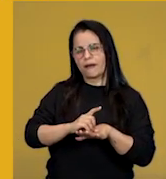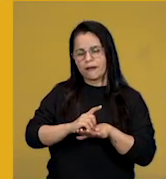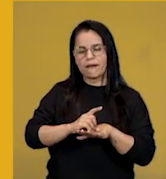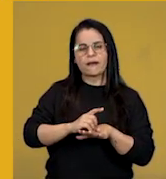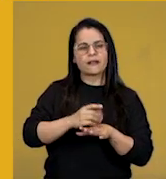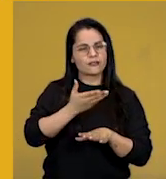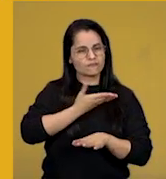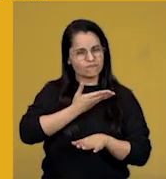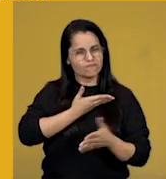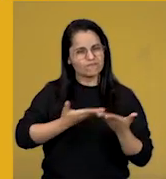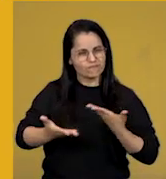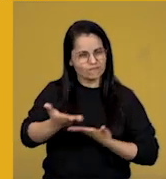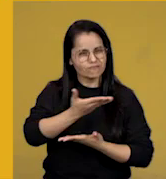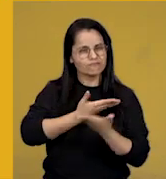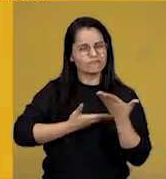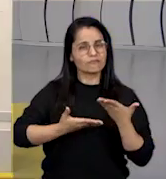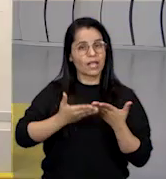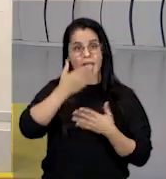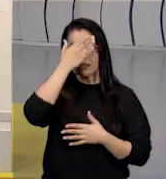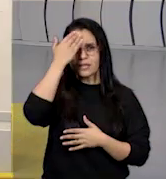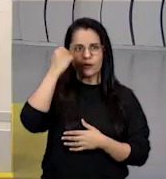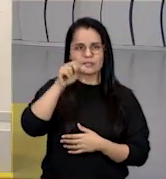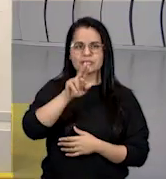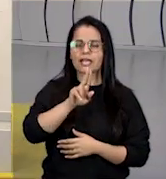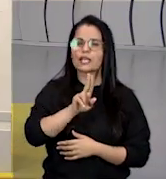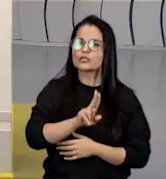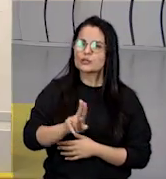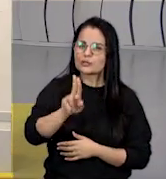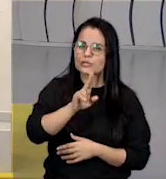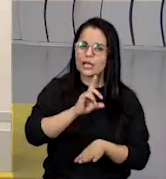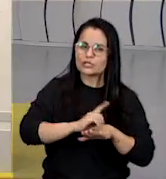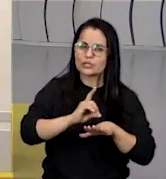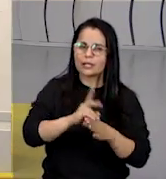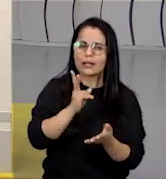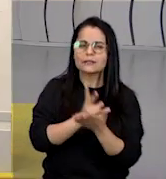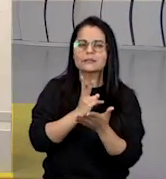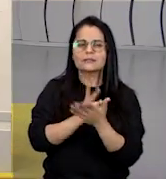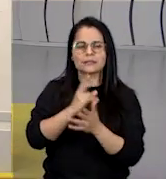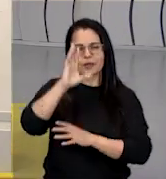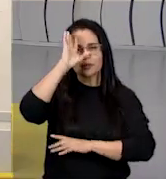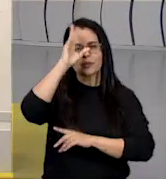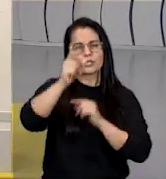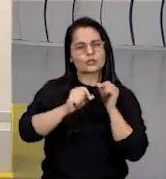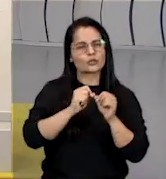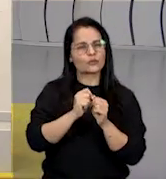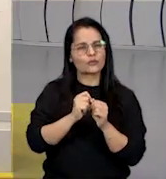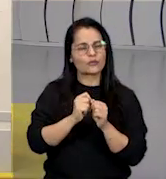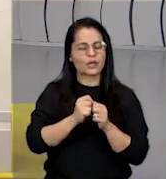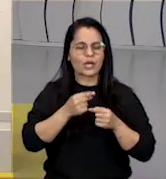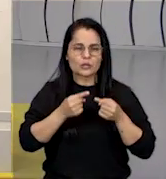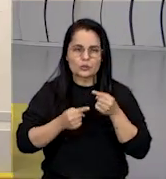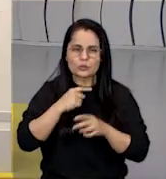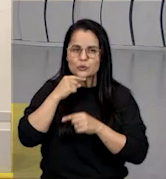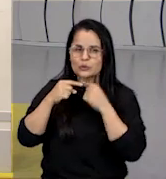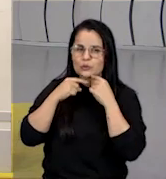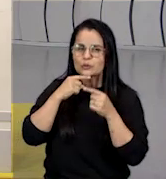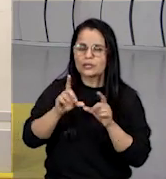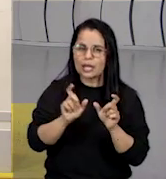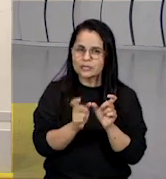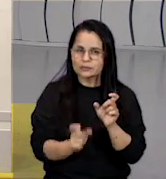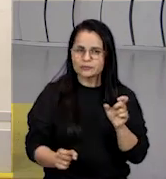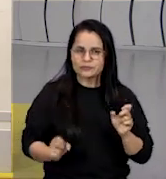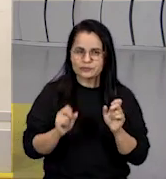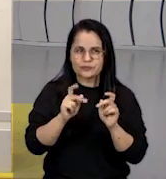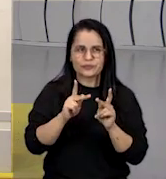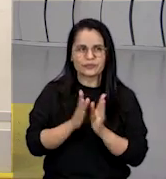seu grande aliado. Não esqueça de usar o seu dicionário sempre para resolver essas polêmicas da polissemia,